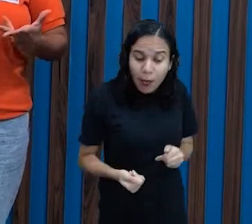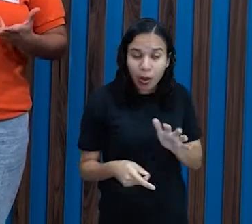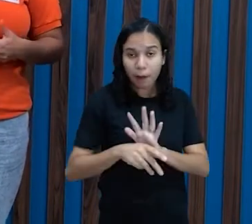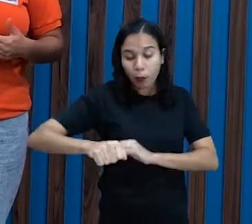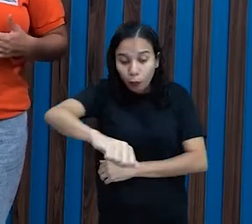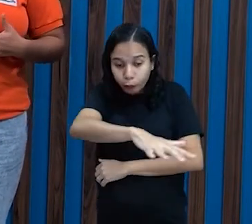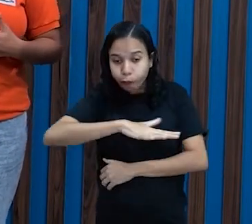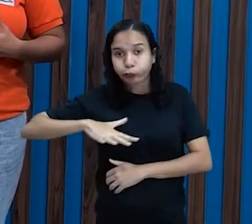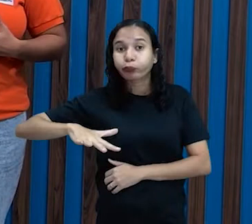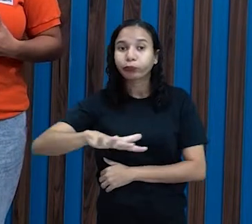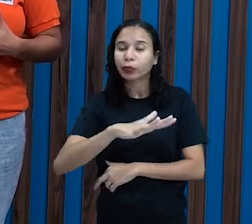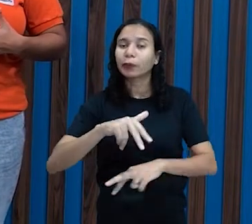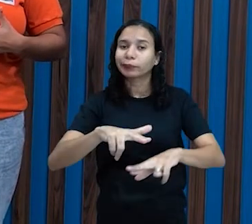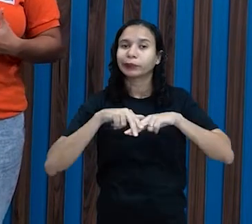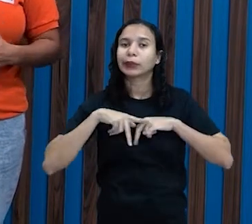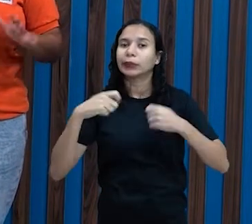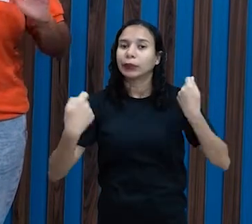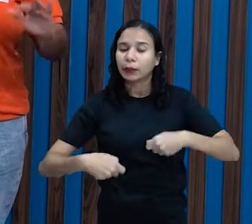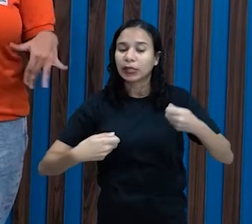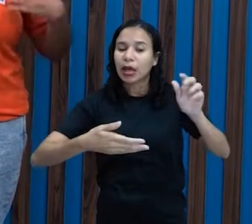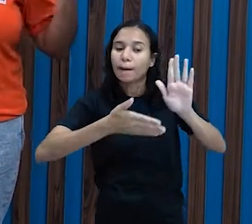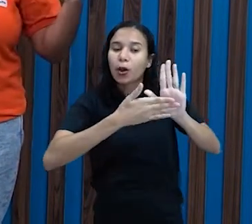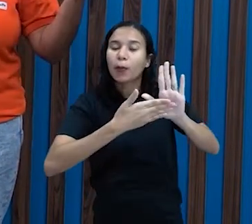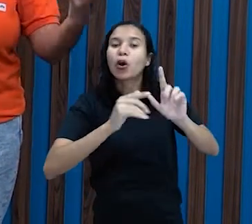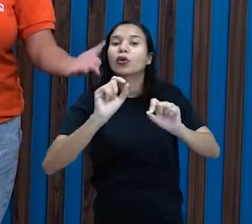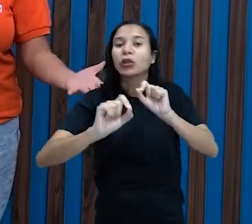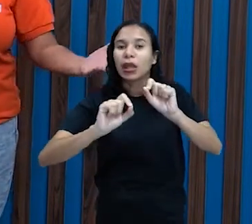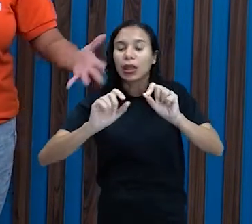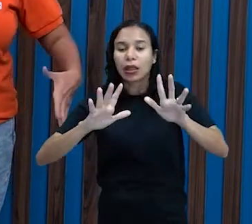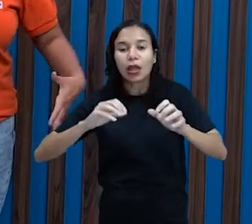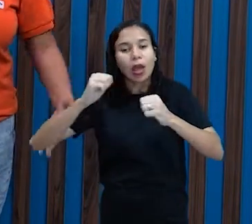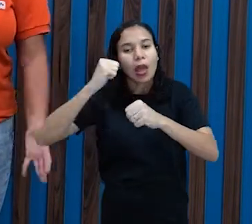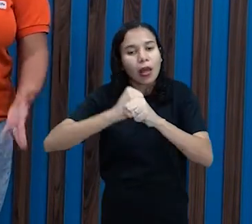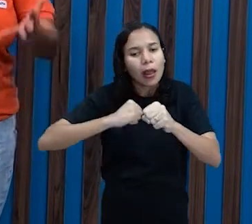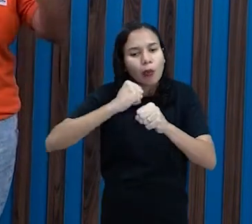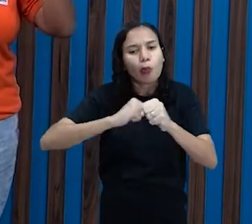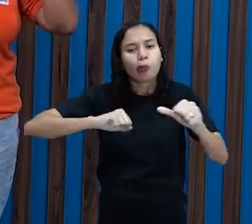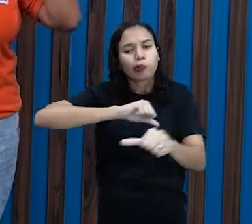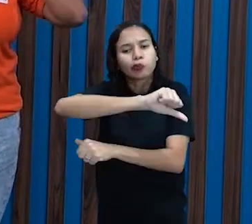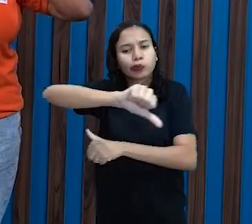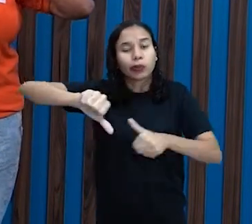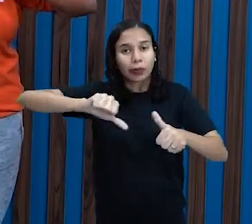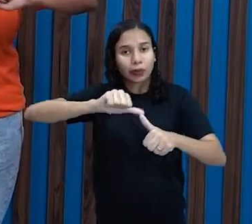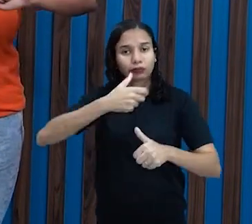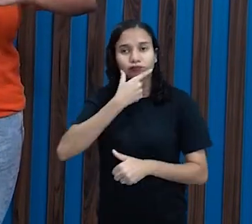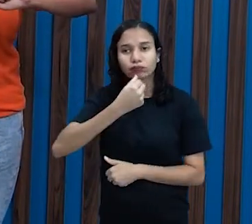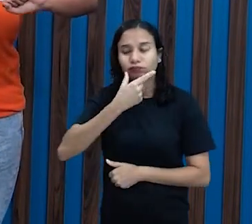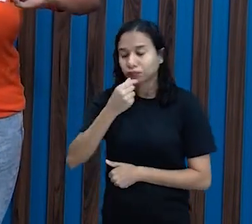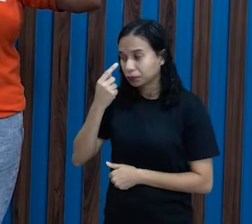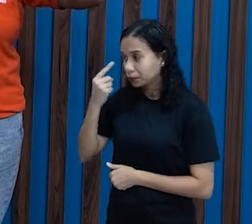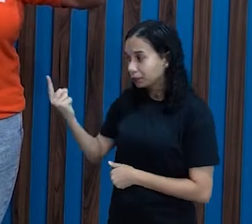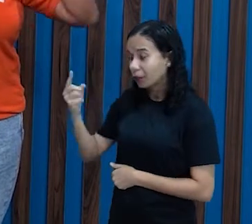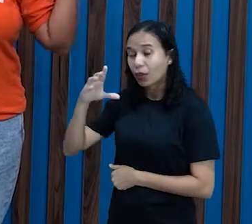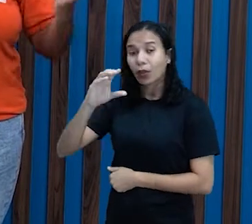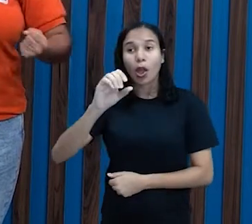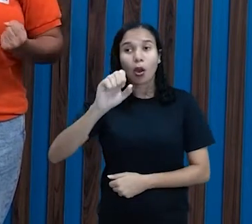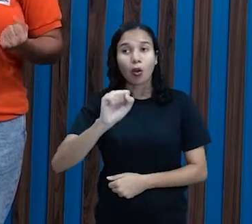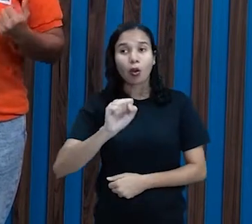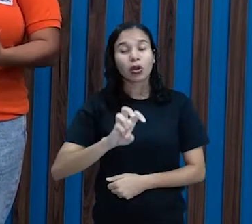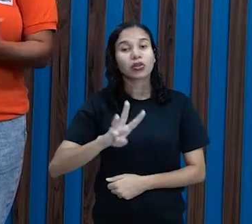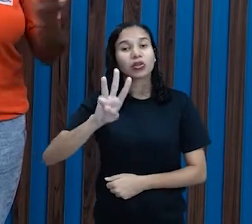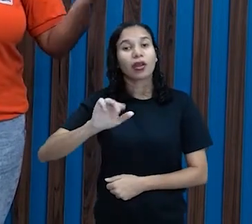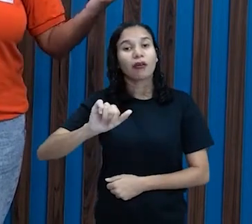locais, e aí a gente tem essa proposta de revitalização, e aí vem Oswaldo Cruz